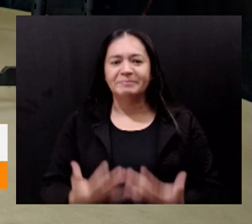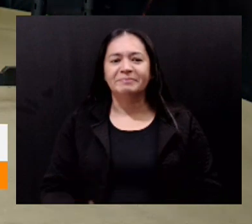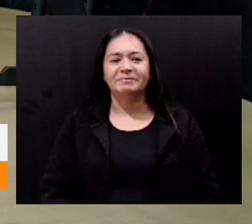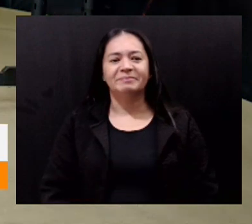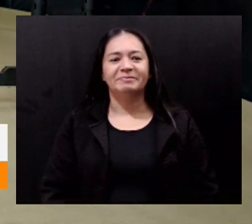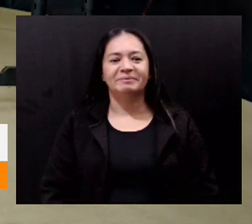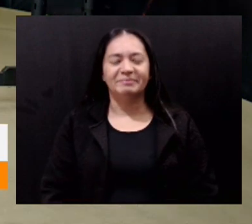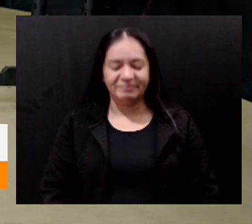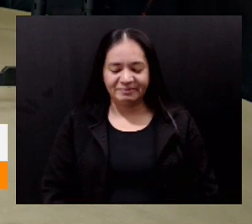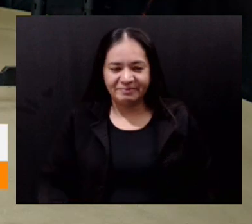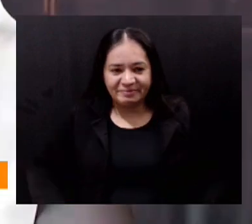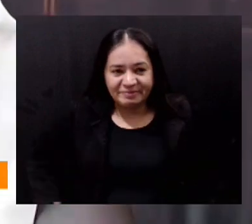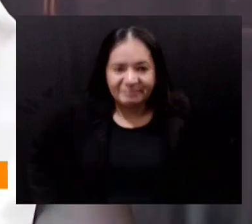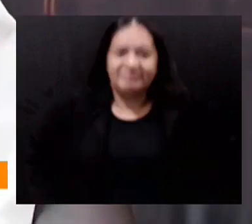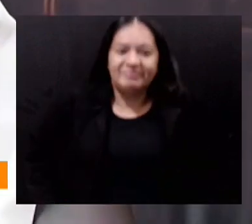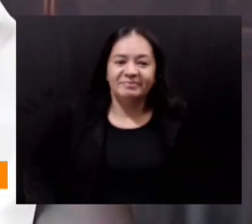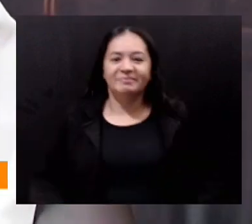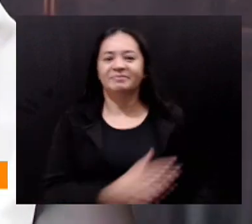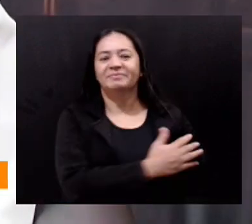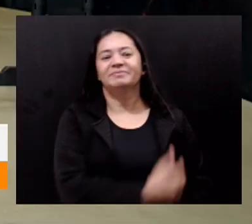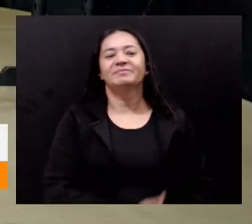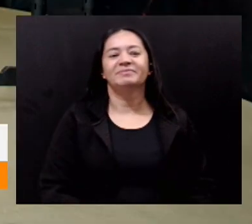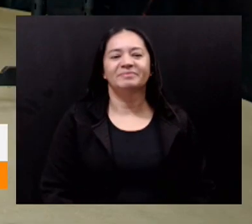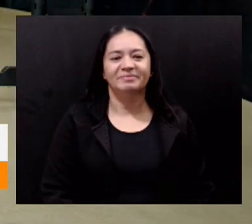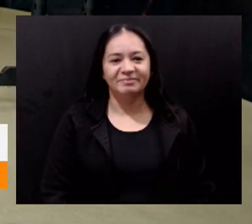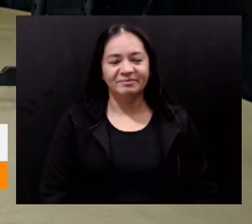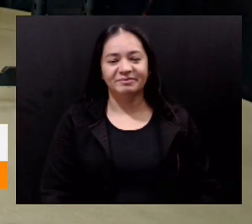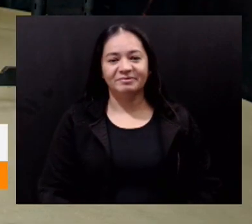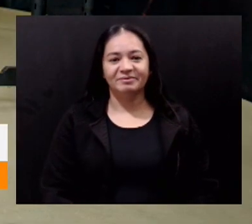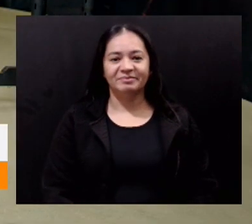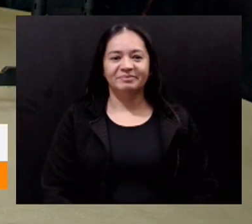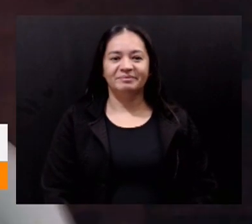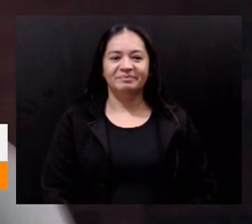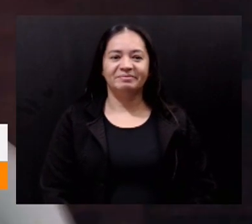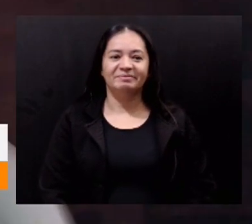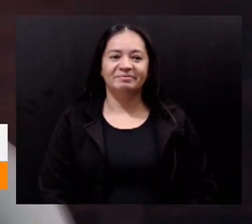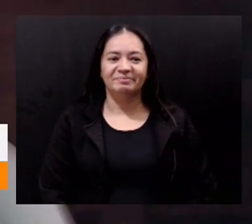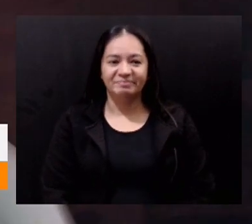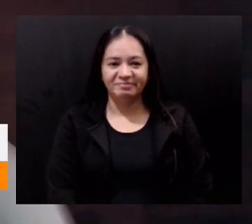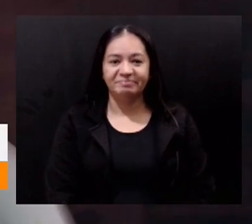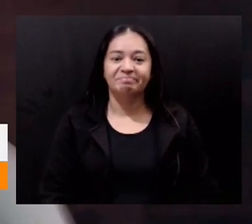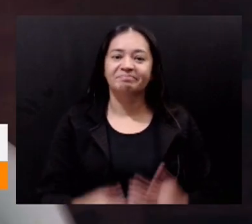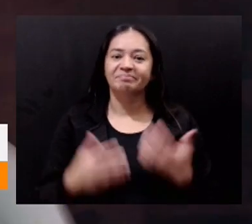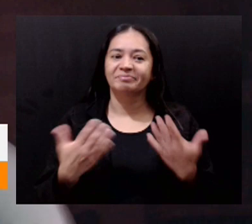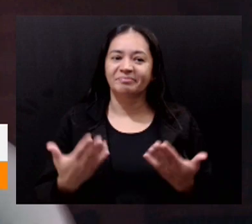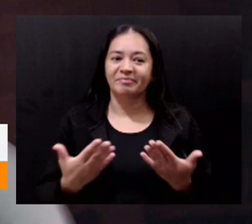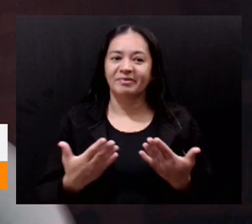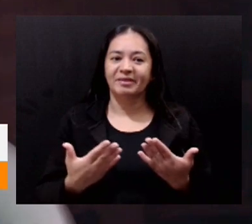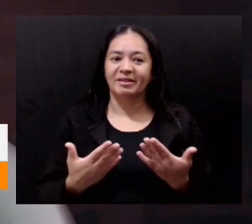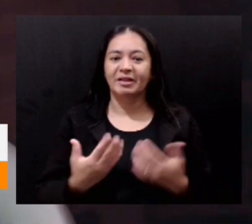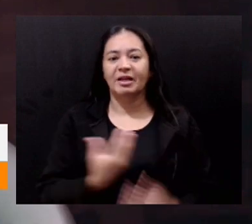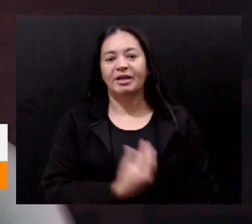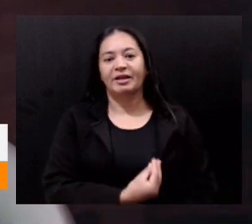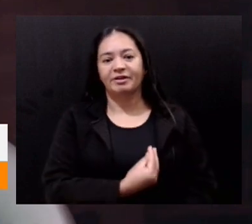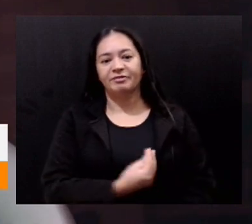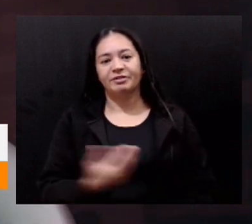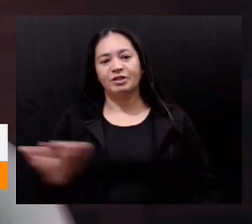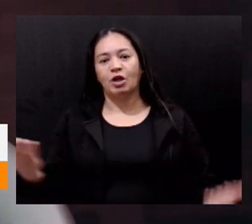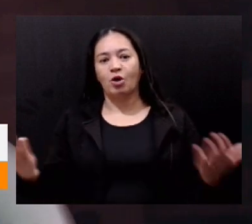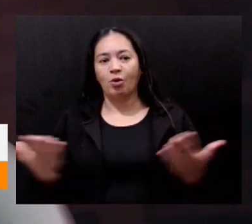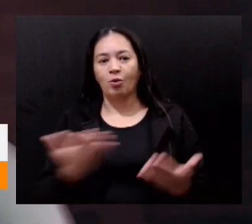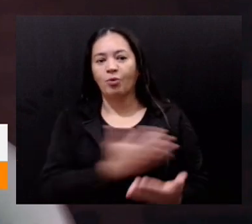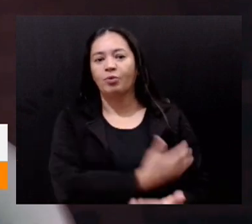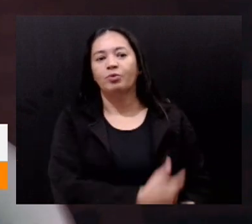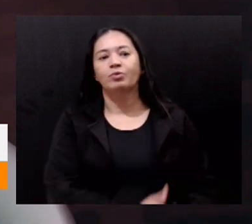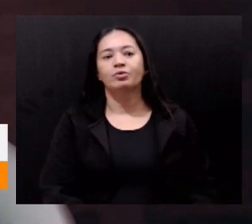você, Joyce. Bom, olha, tem algo que a vida hoje realmente ela aumentou a demanda. E